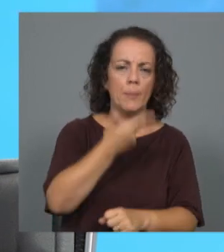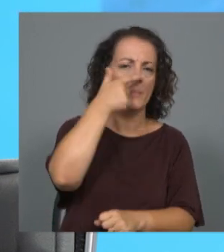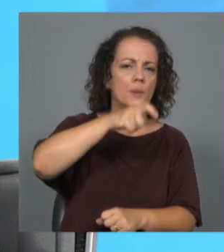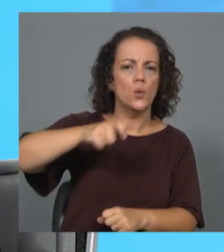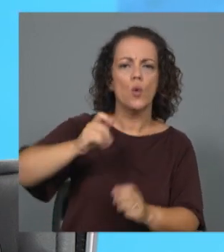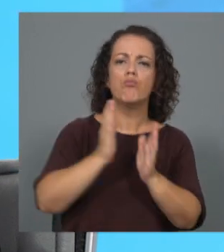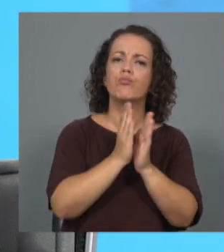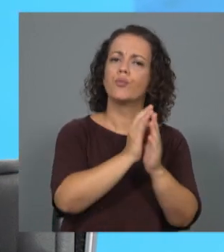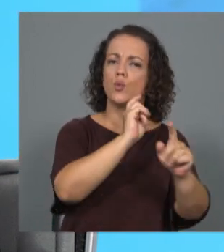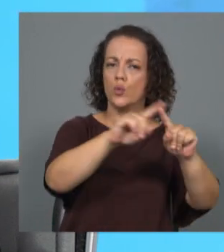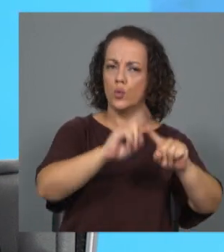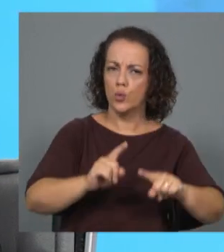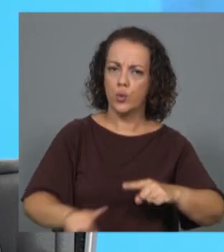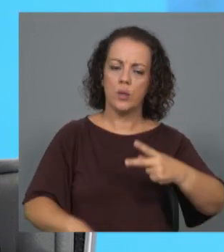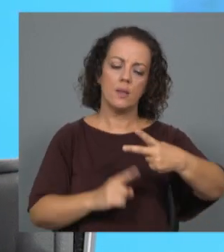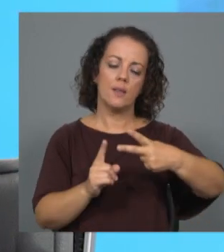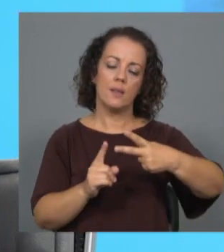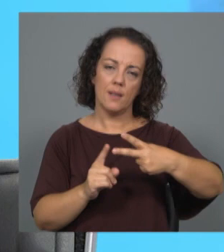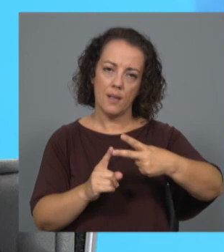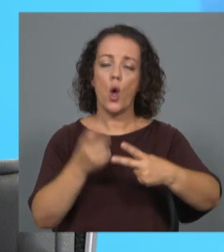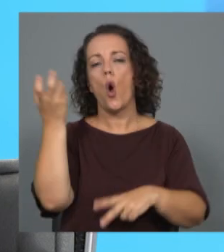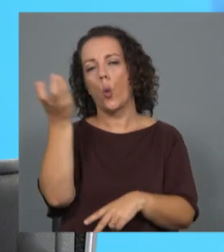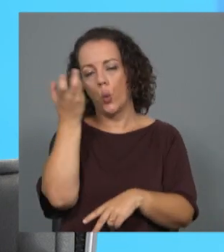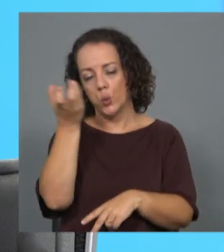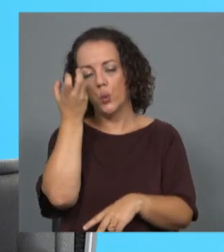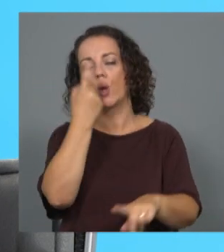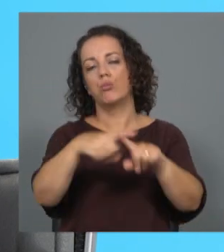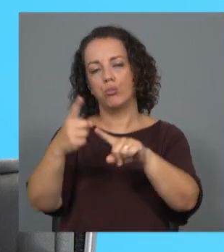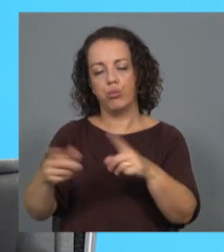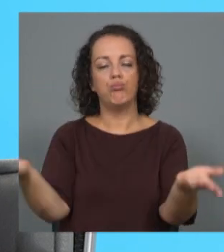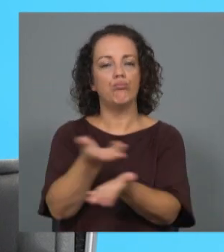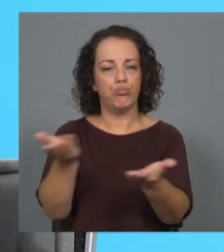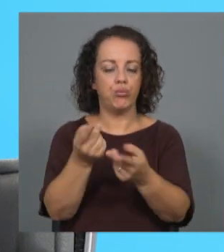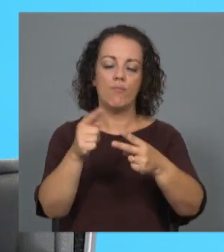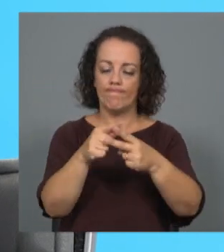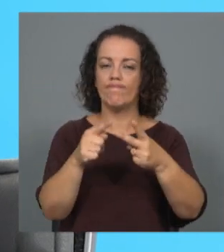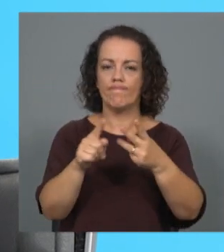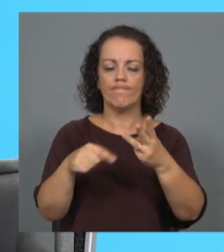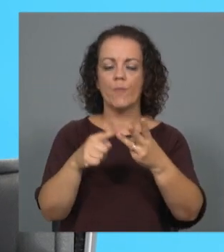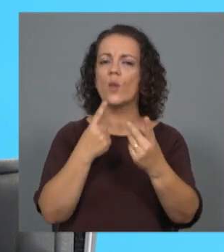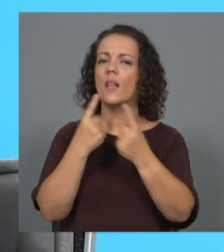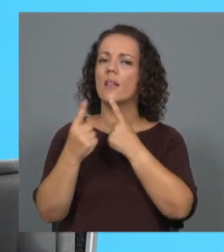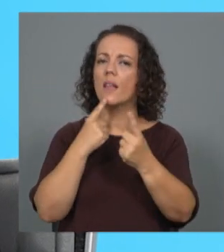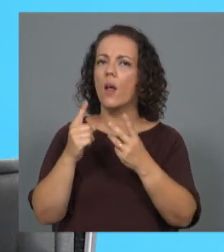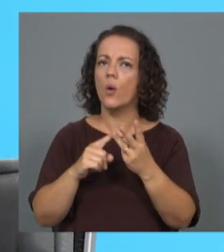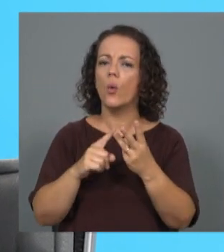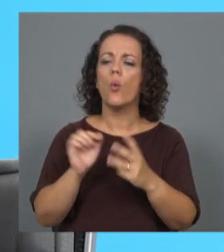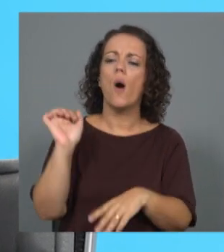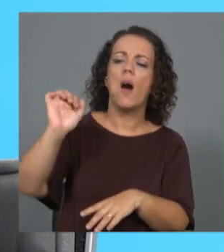diversas religiões, o diálogo intercultural, naturalmente, o diálogo com os indiferentes e o diálogo com a cultura. Tudo